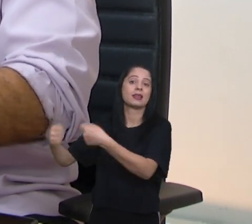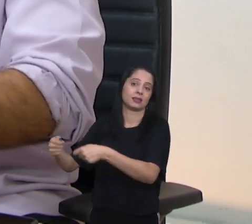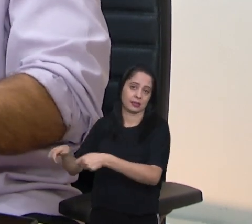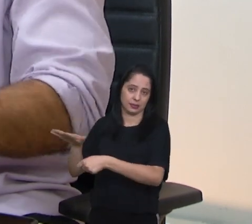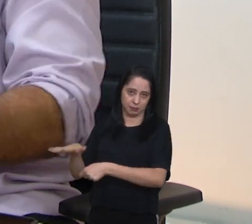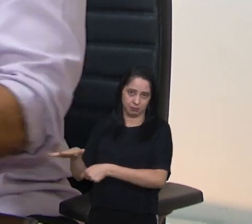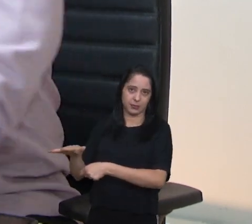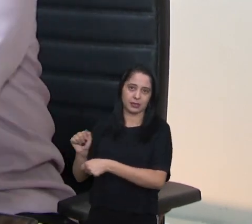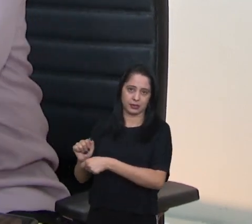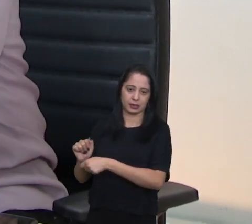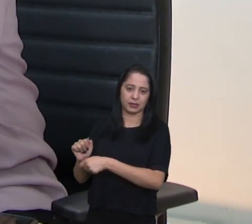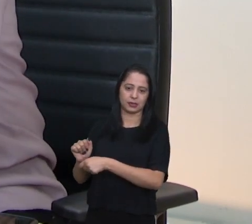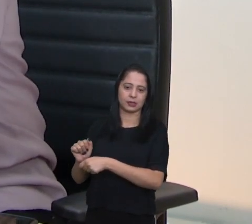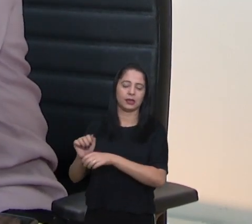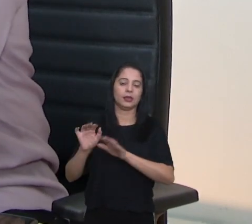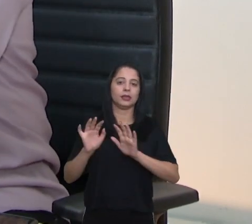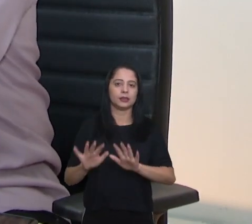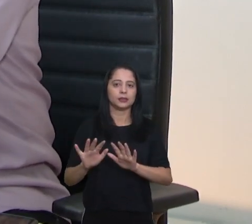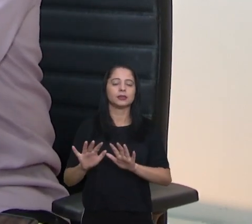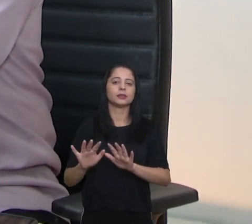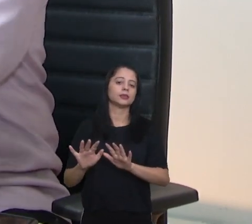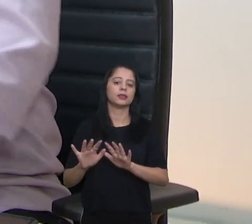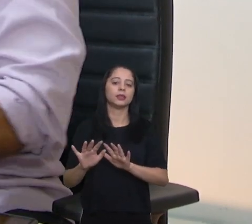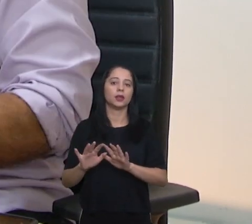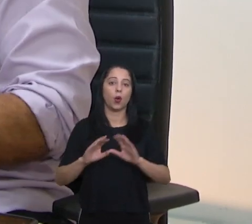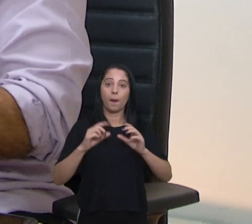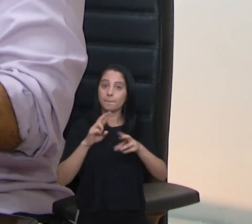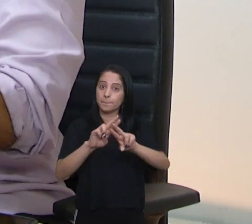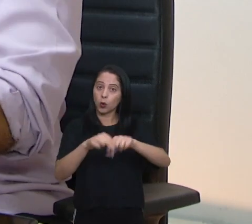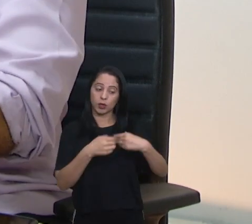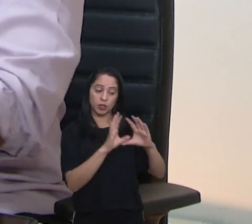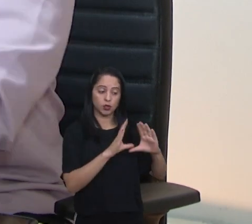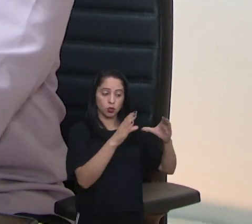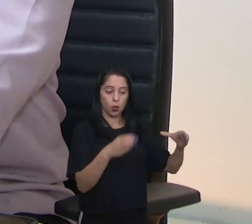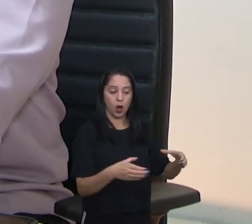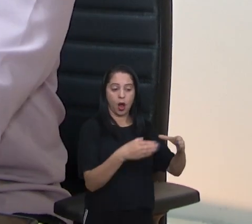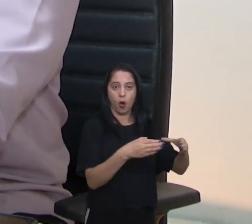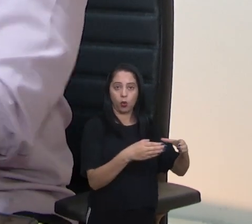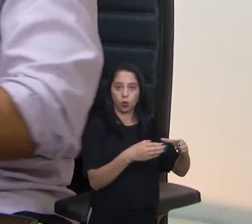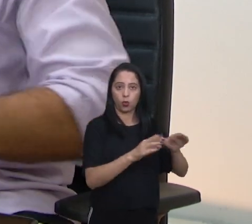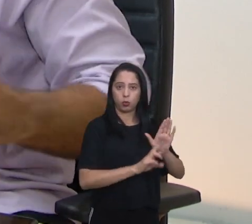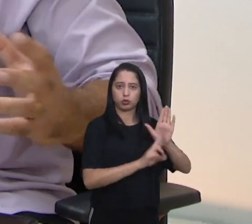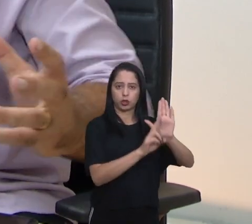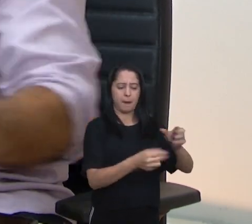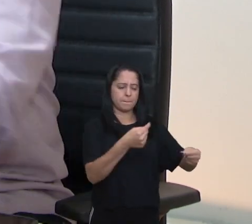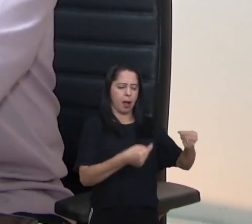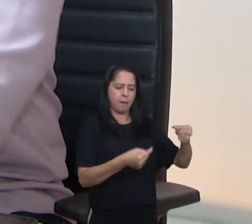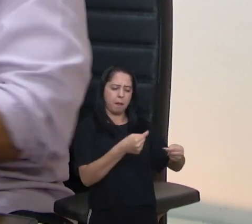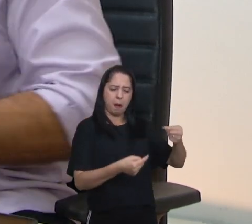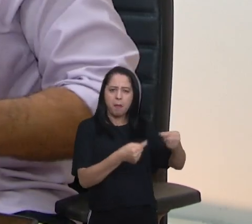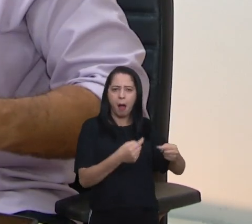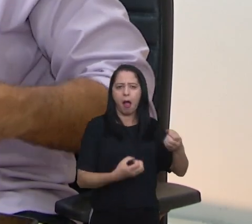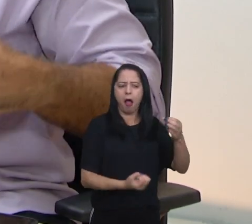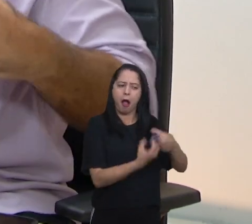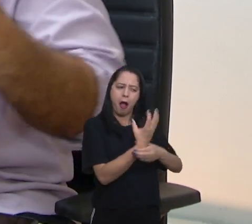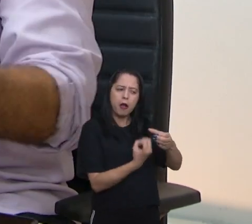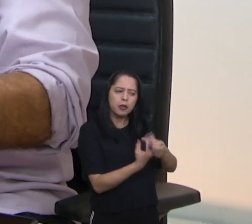pode fazer para ter essa inclusão da pessoa com deficiência. E aí, através de uma frente parlamentar, que a gente pode estar